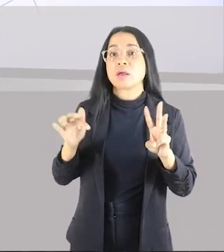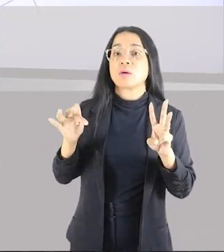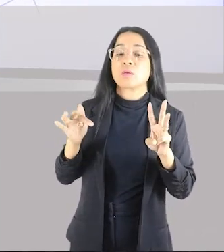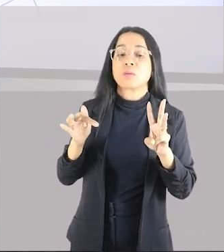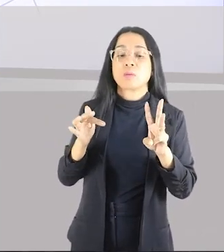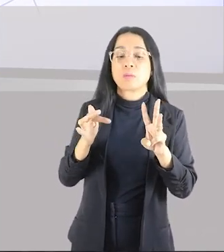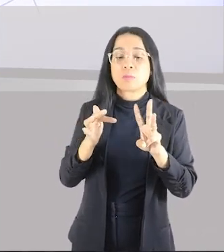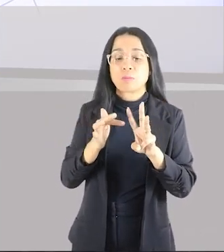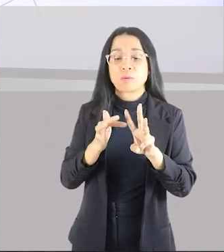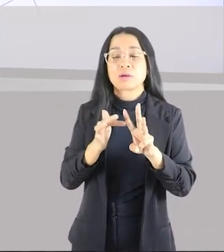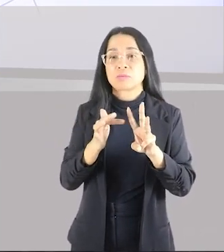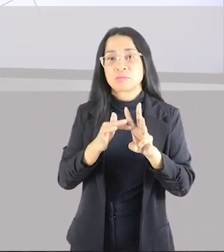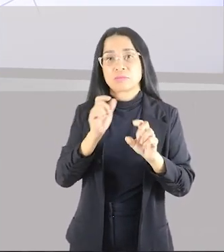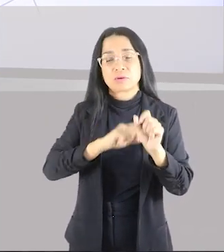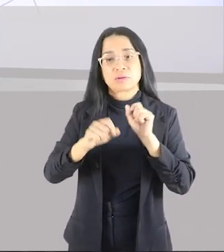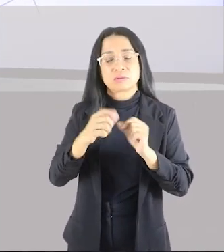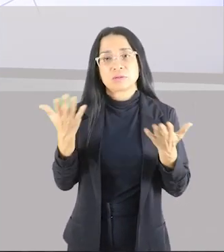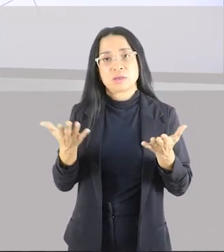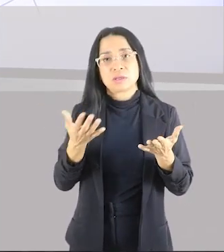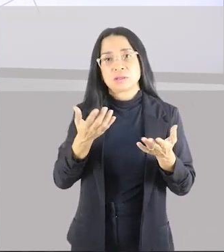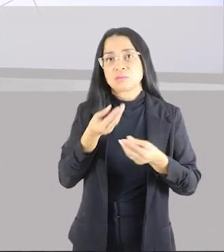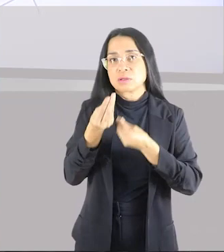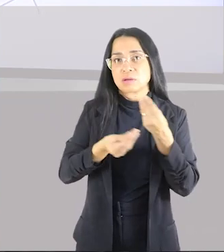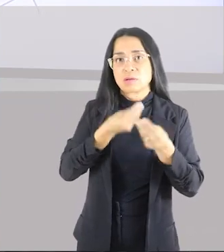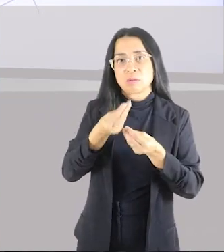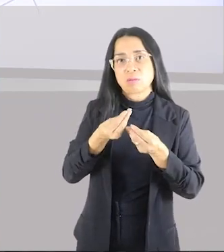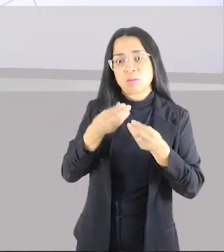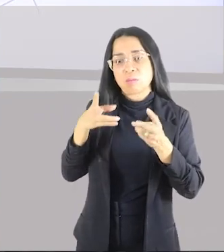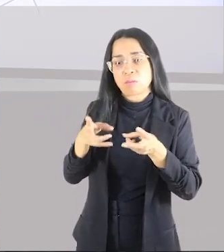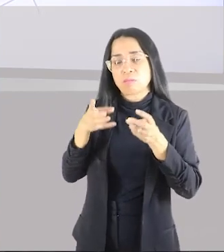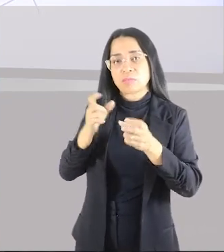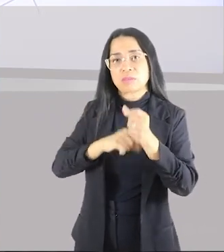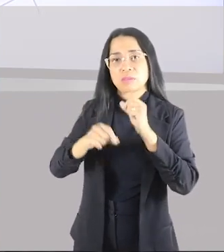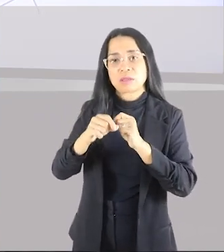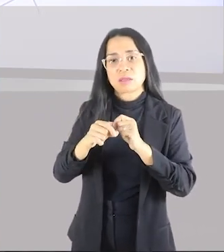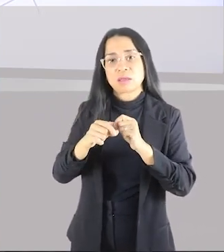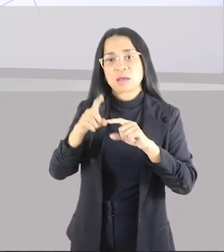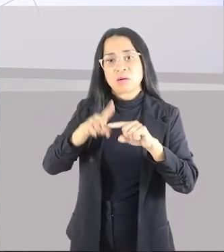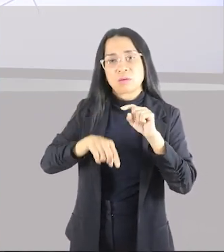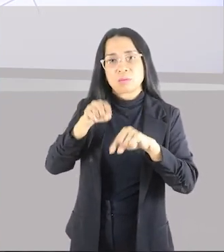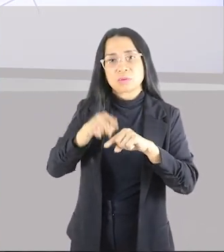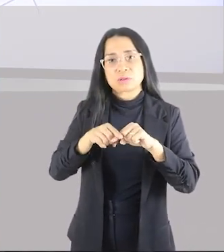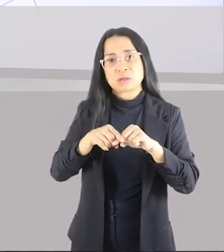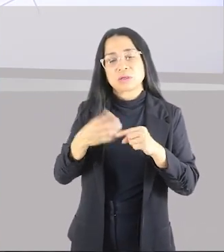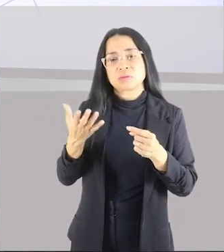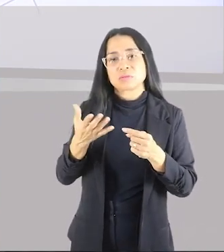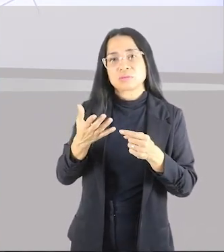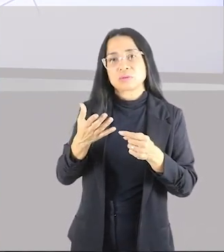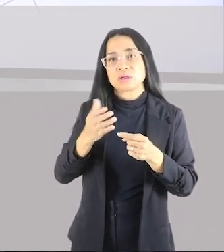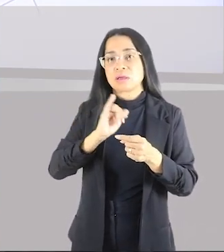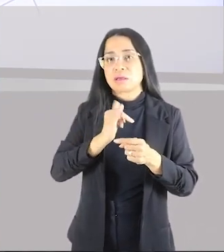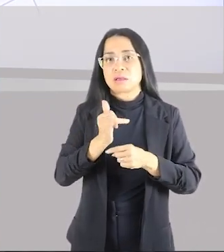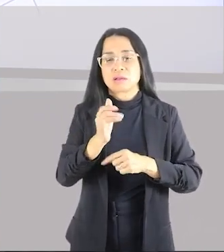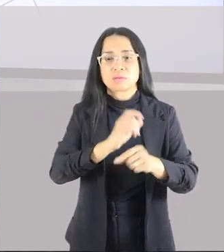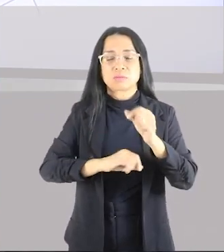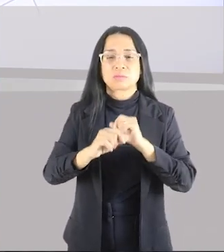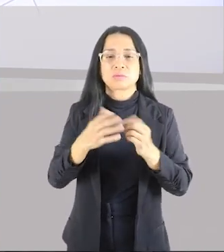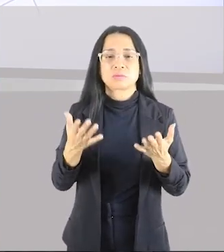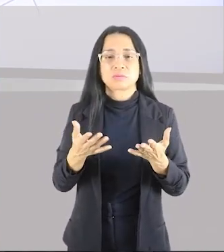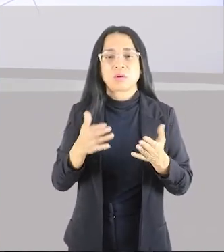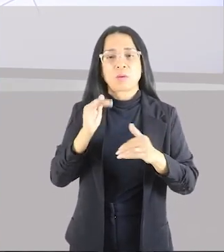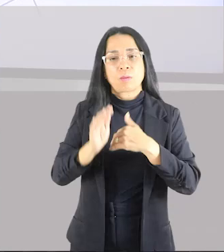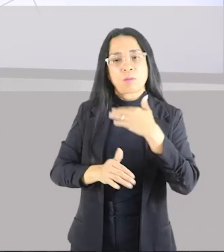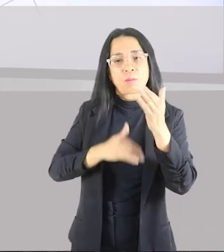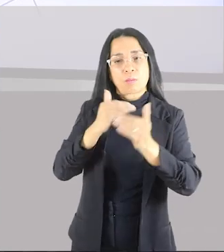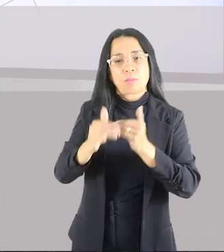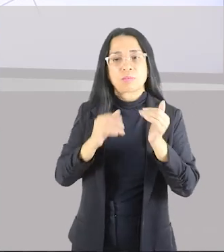ainda condições financeiras para adquirir dispositivos eletrônicos. E esse processo, ele se torna